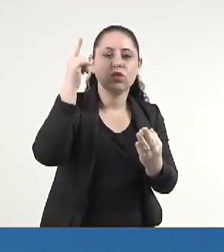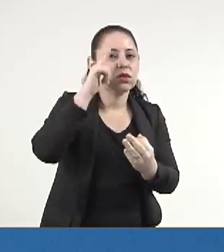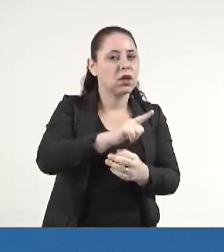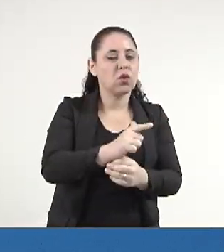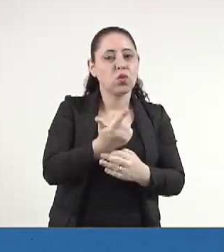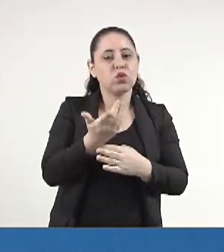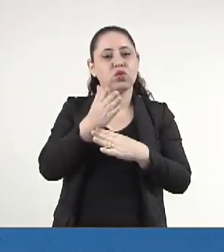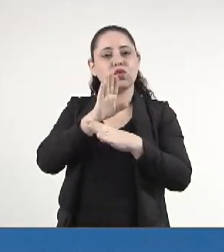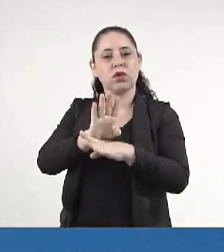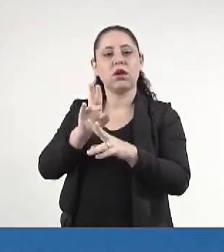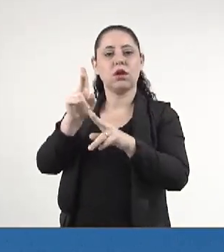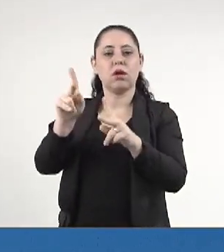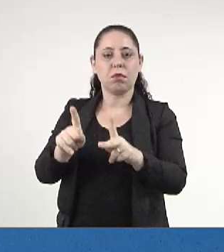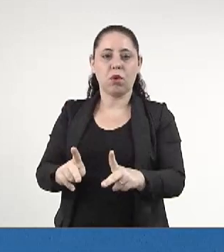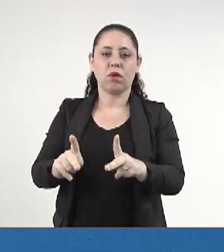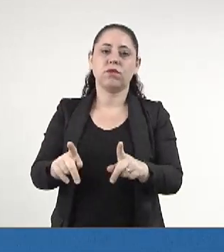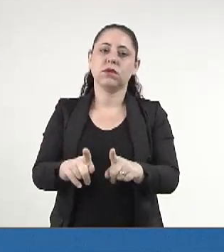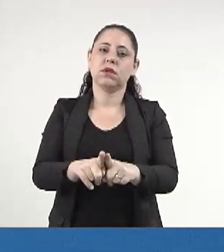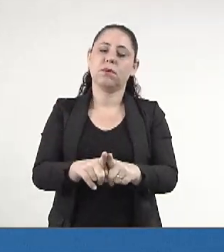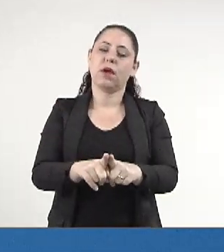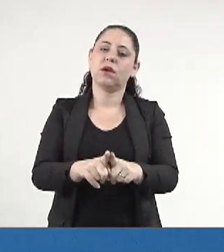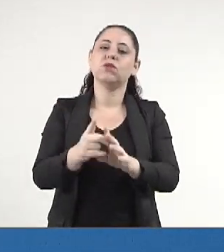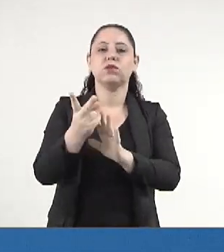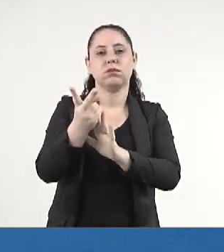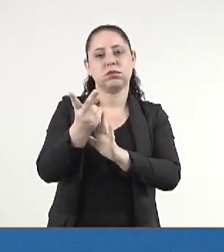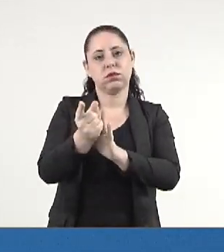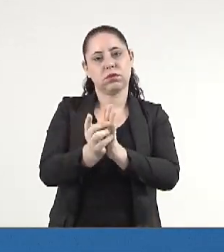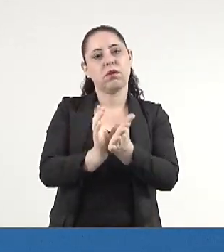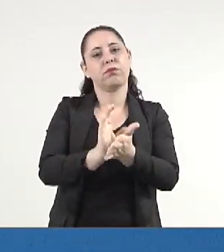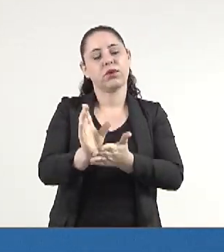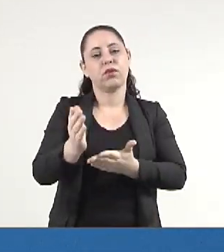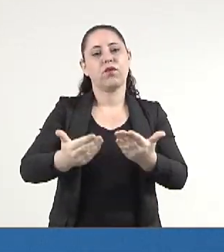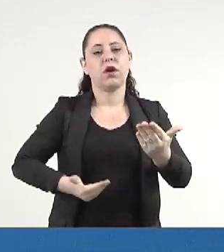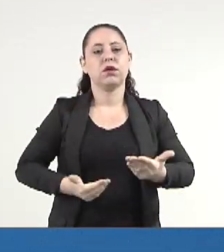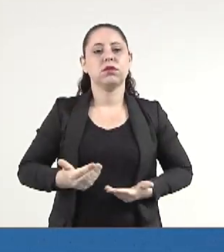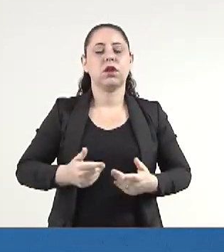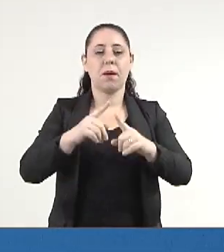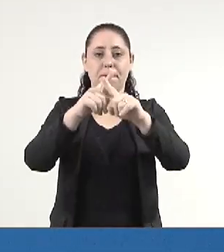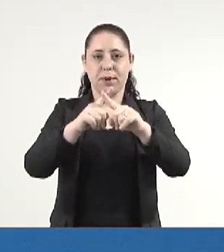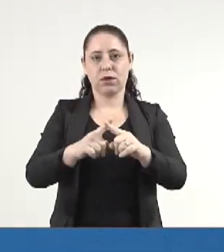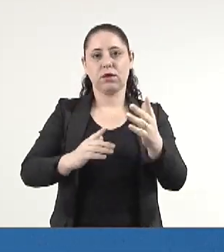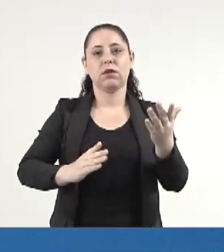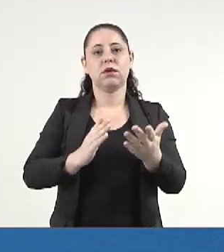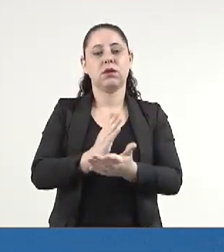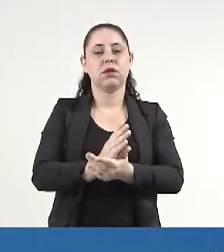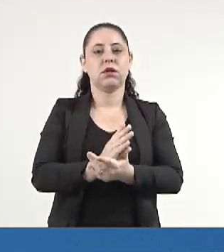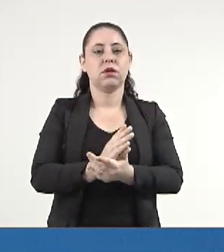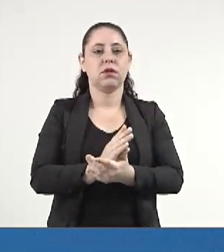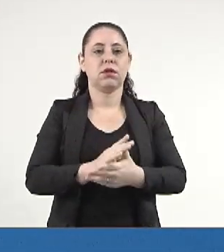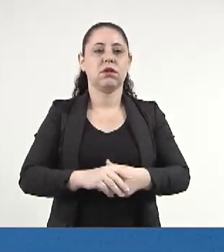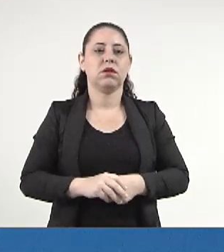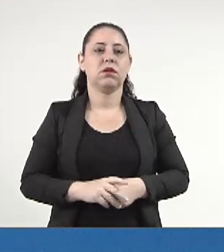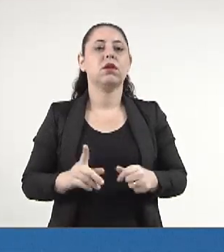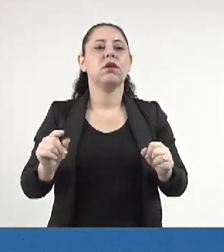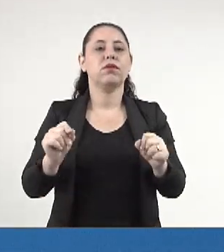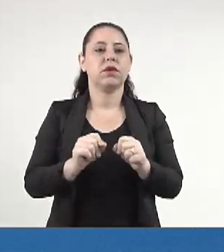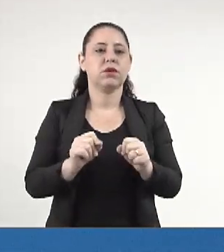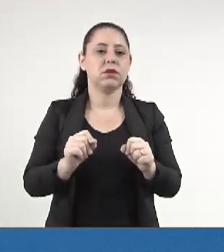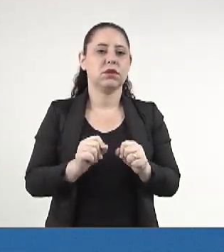com a colaboração do povo e o investimento no funcionalismo público, tendo em Mato Grosso do Sul